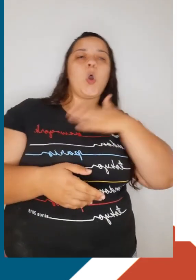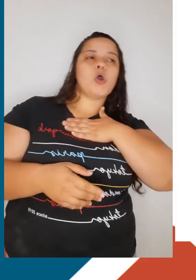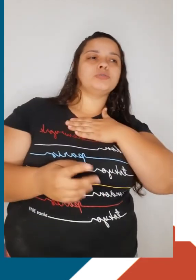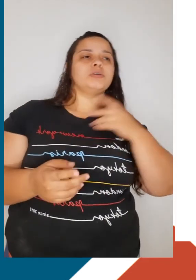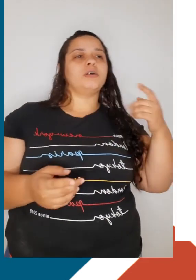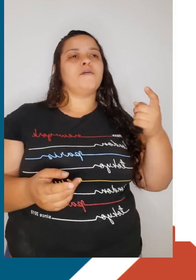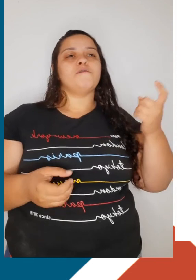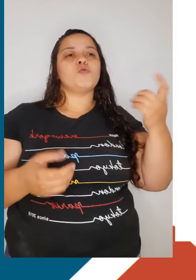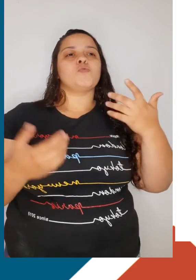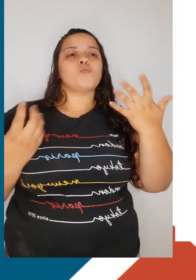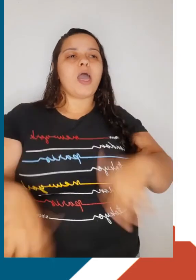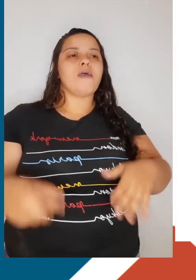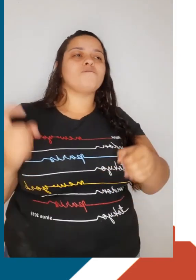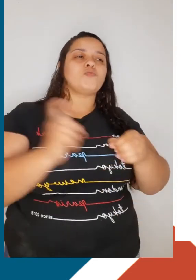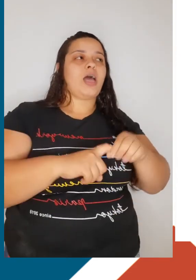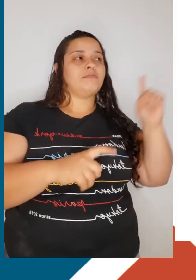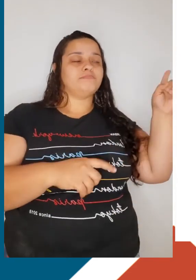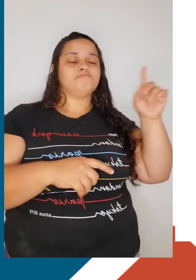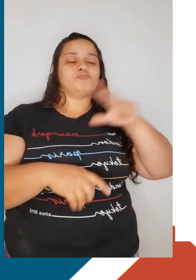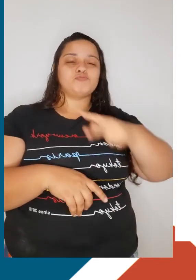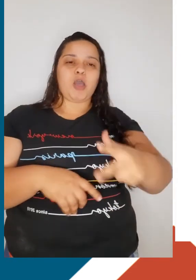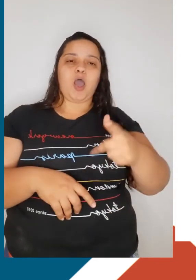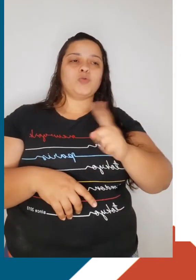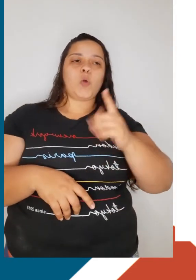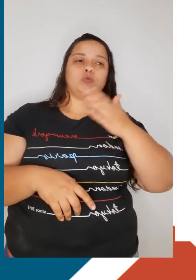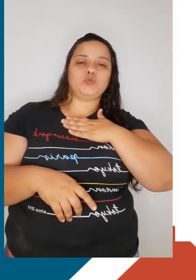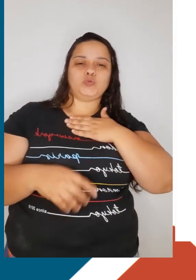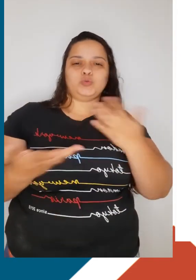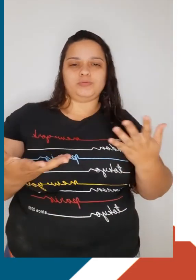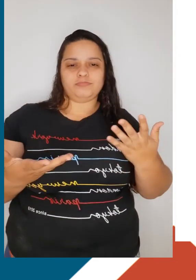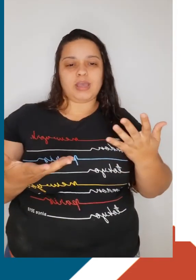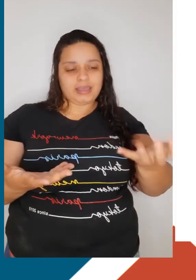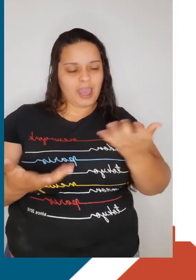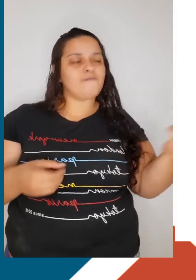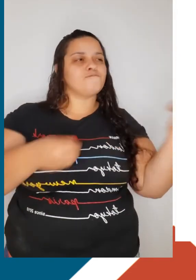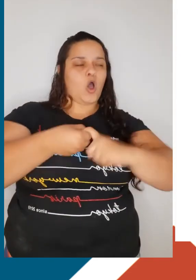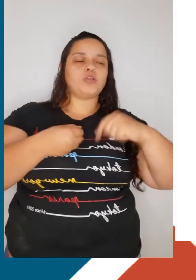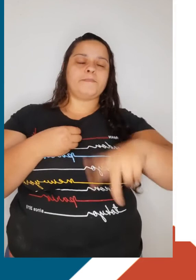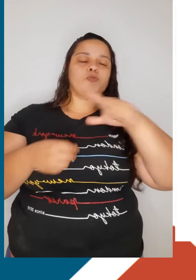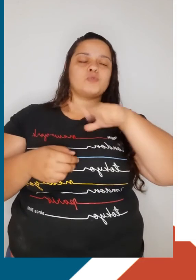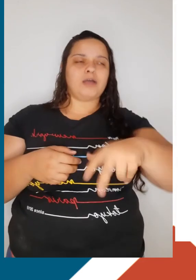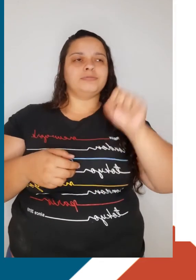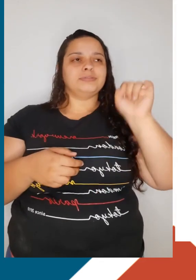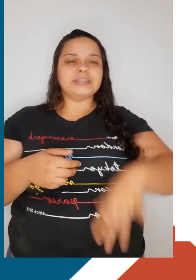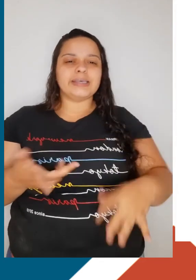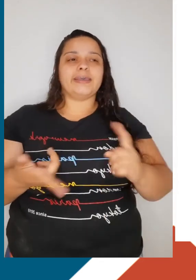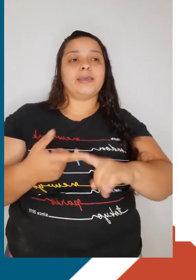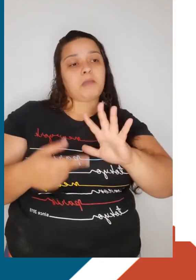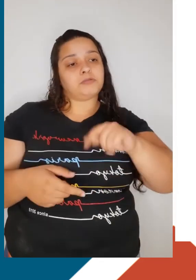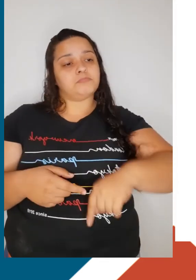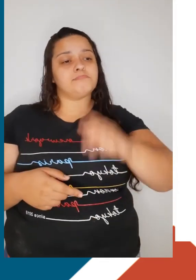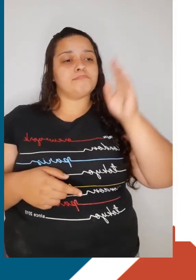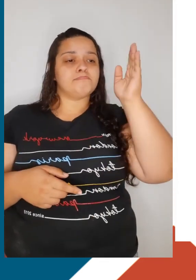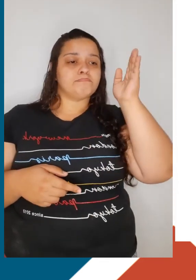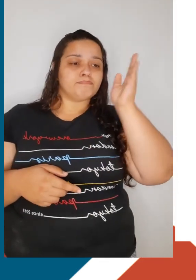criando insatisfação de boa parte das elites que estavam aqui ganhando com a presença do monarca